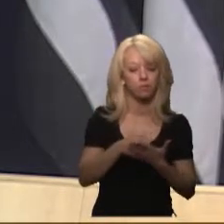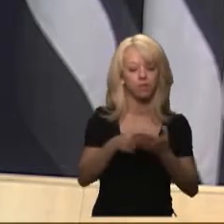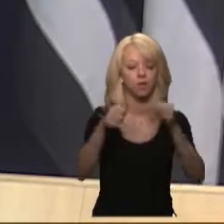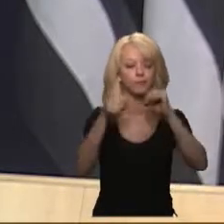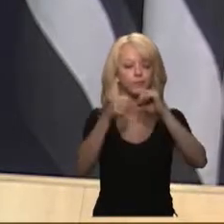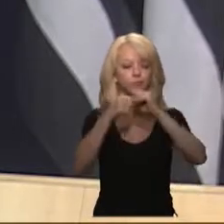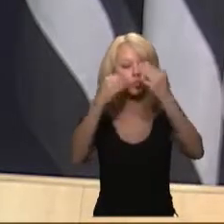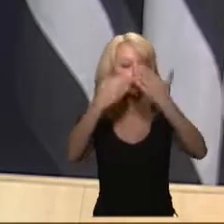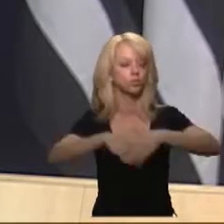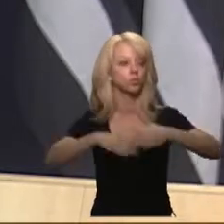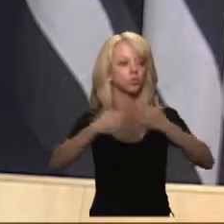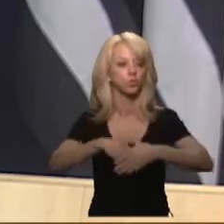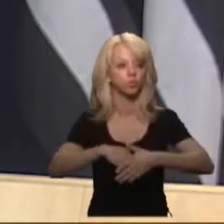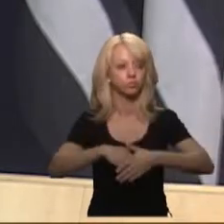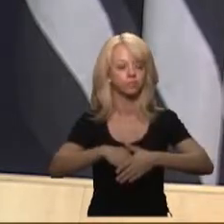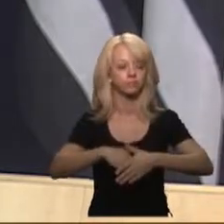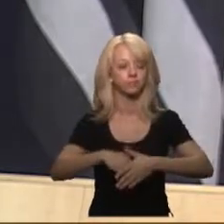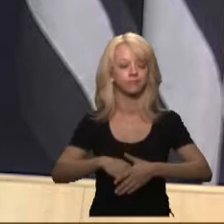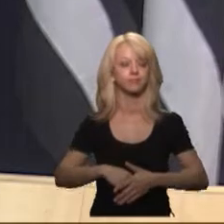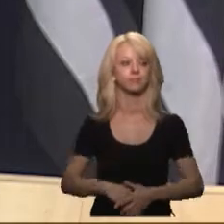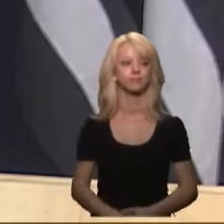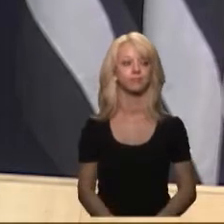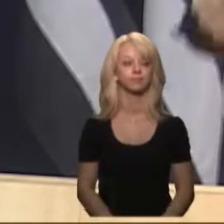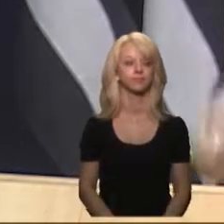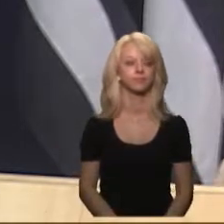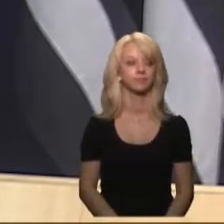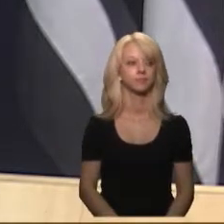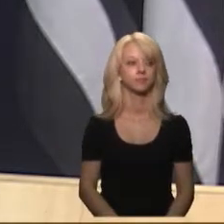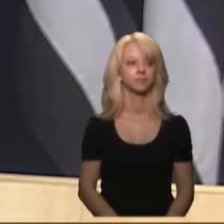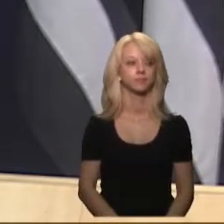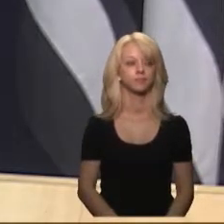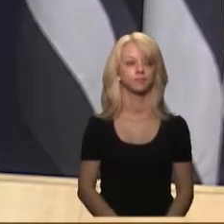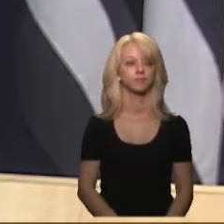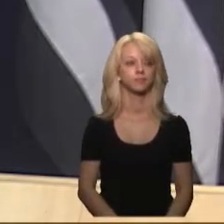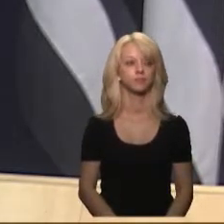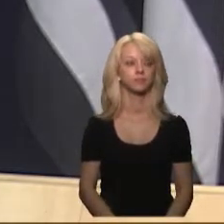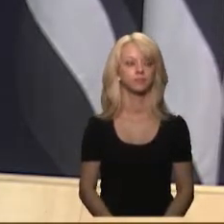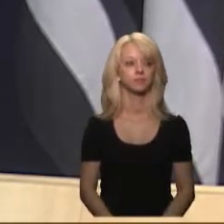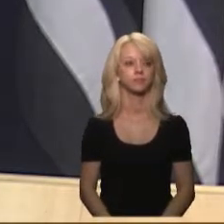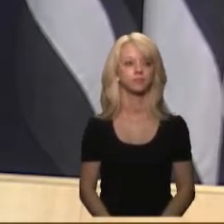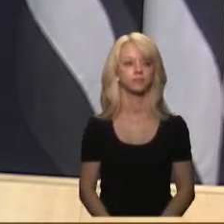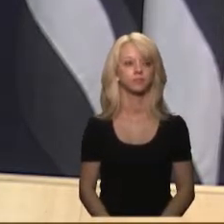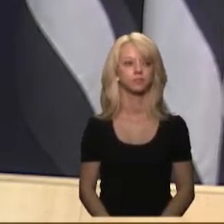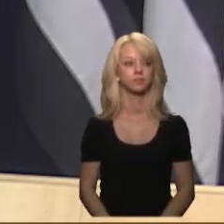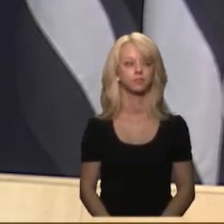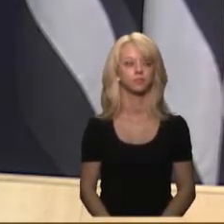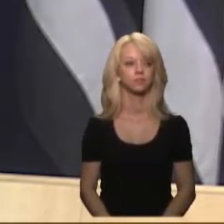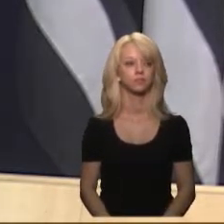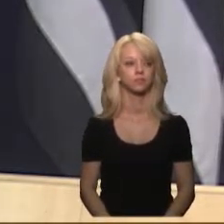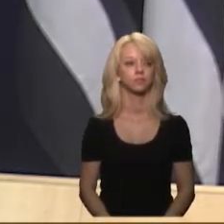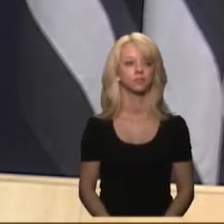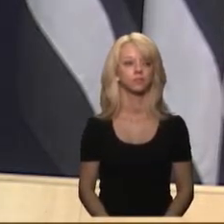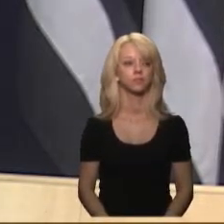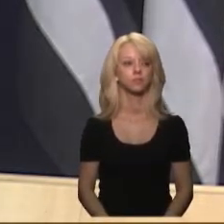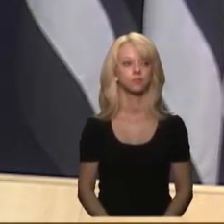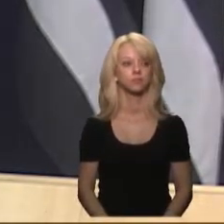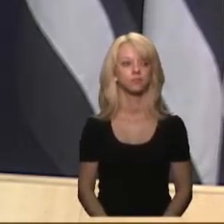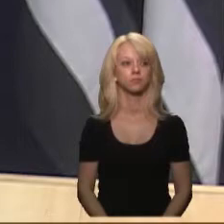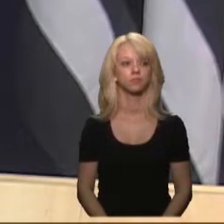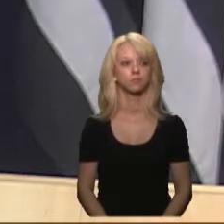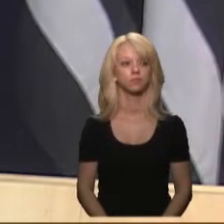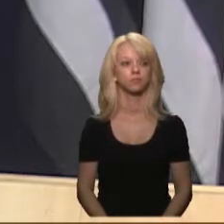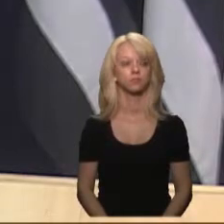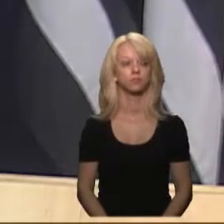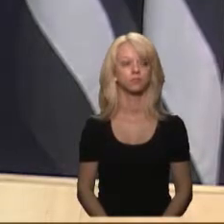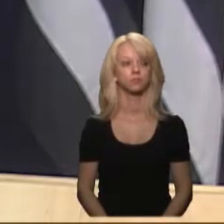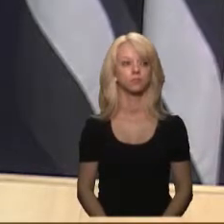pessoas, gerar oportunidade para o trabalhador que não tem o recurso para pagar em fazer esse concurso público. E, infelizmente, nós sabemos